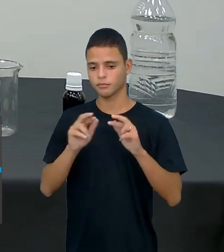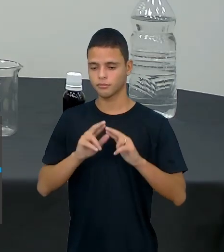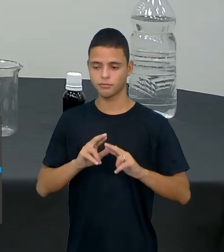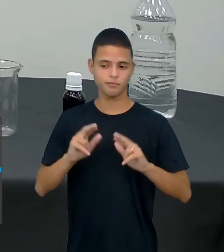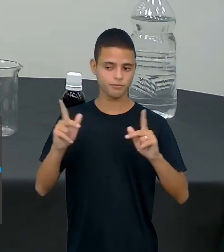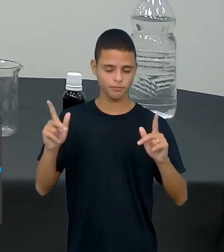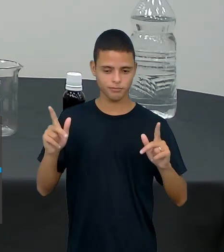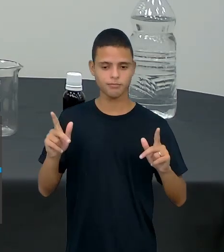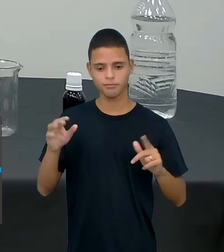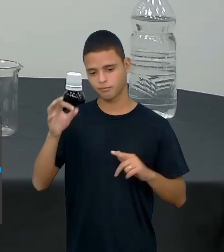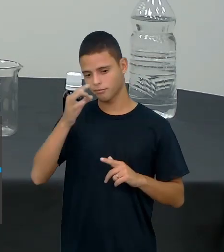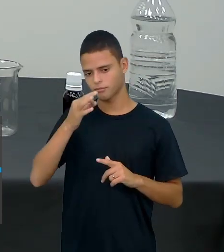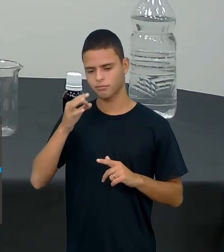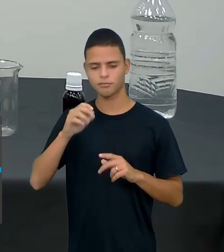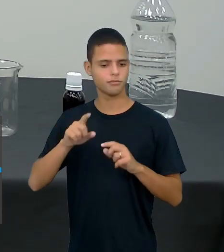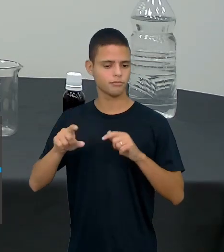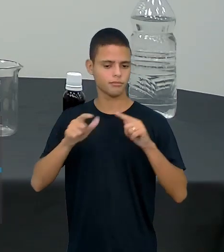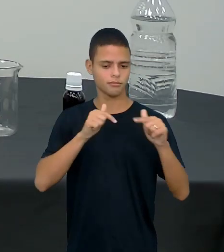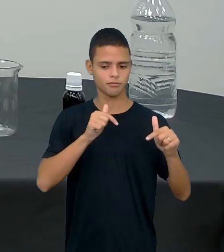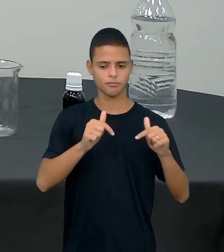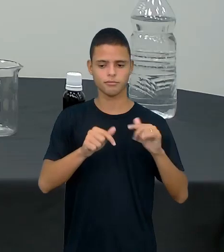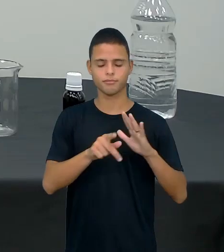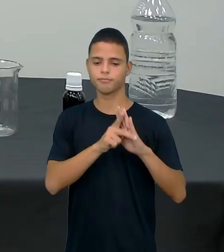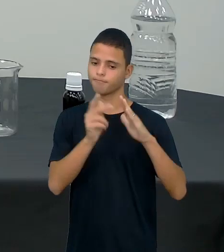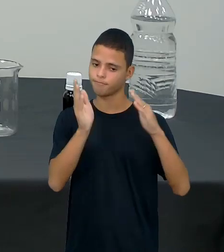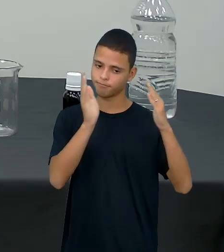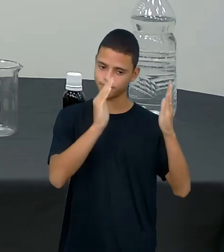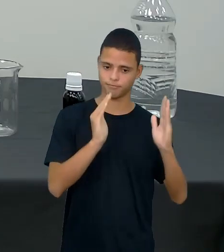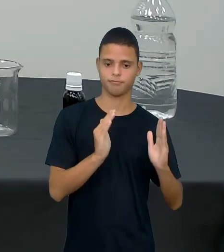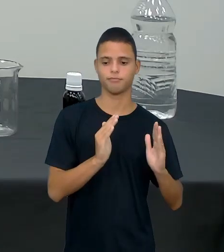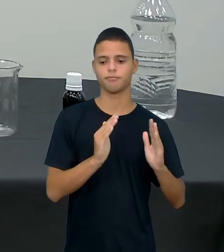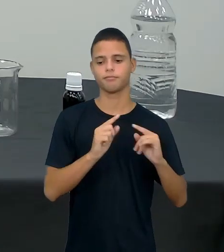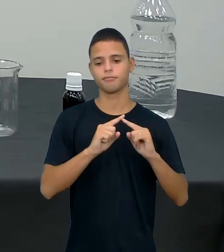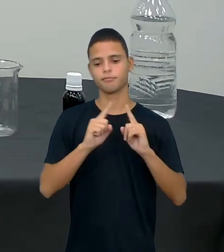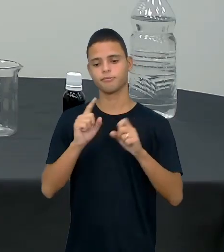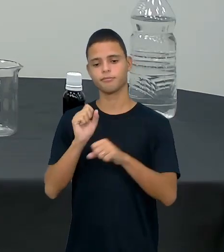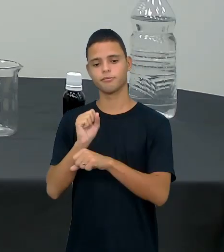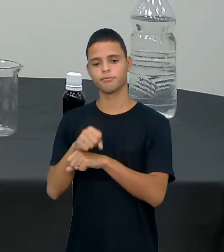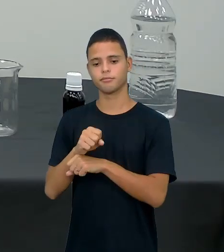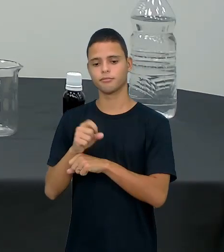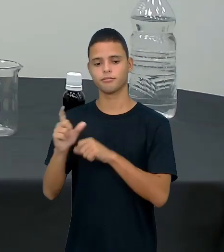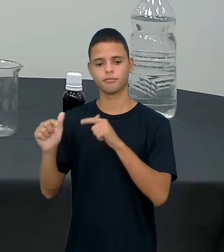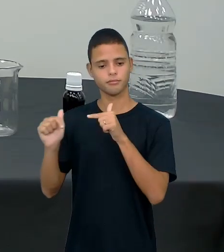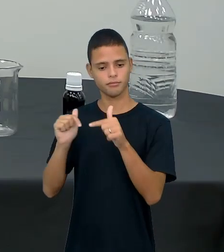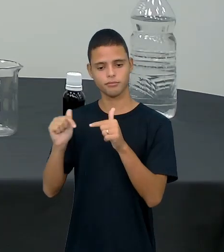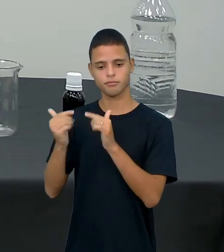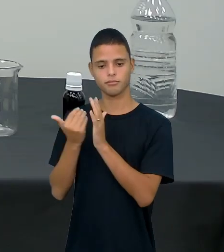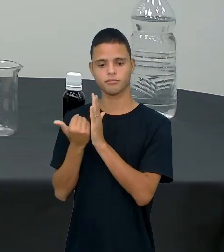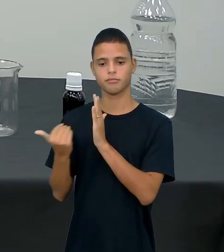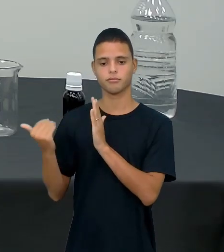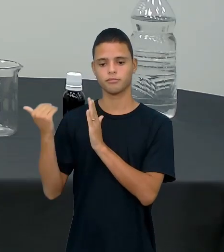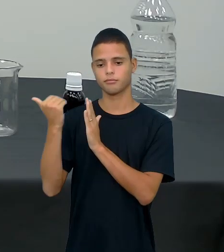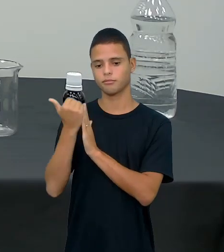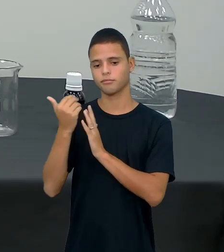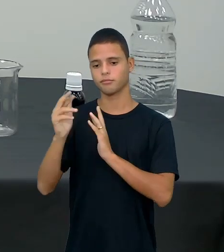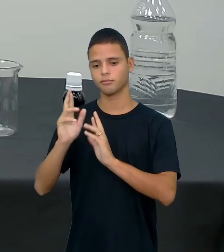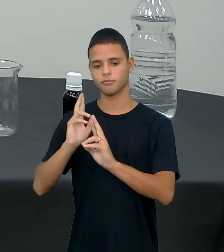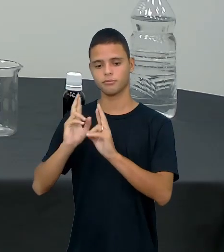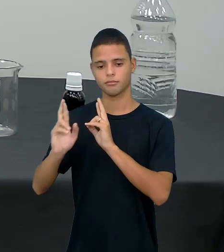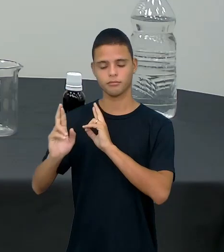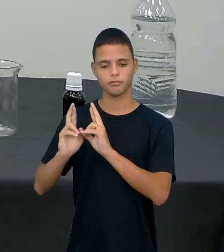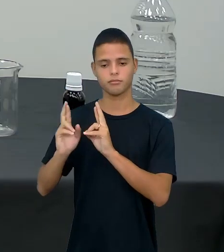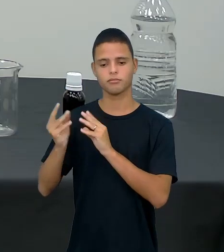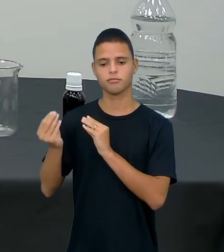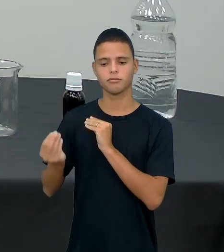não está trabalhando aí com as questões ambientais, mas sim, a gente está trabalhando, então, um pouco mais a respeito, por exemplo, de